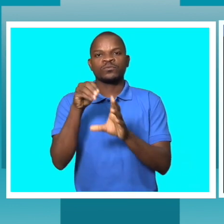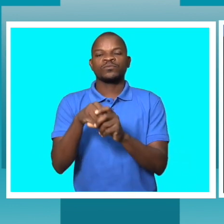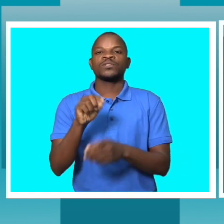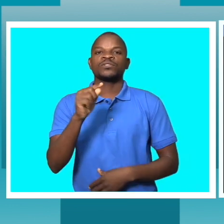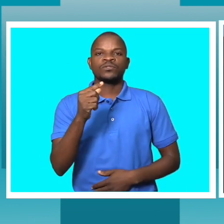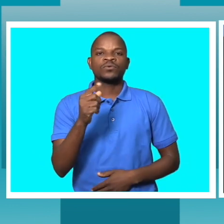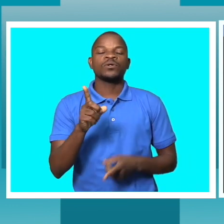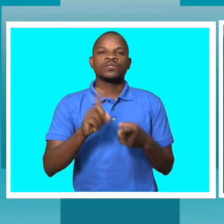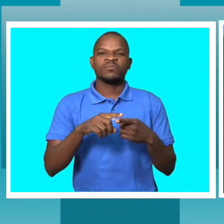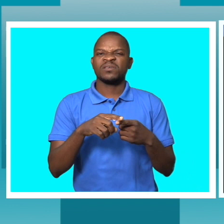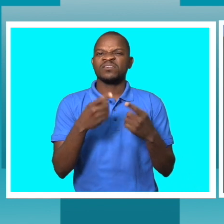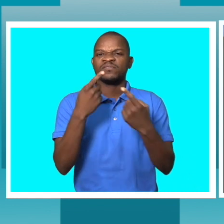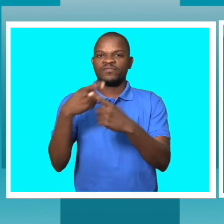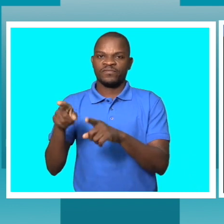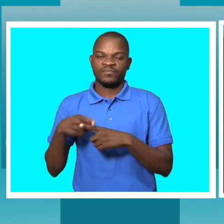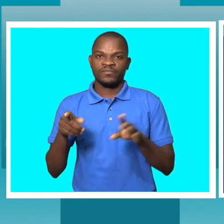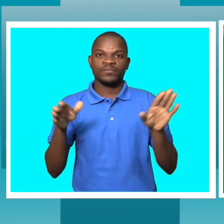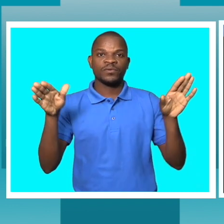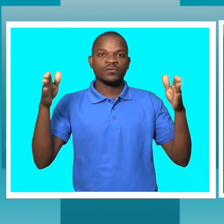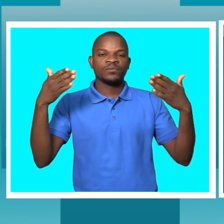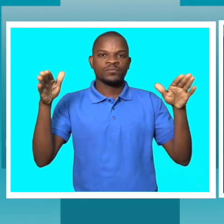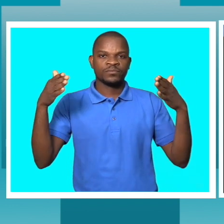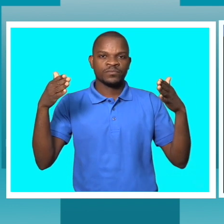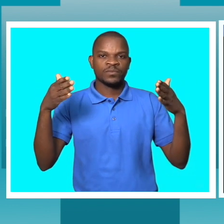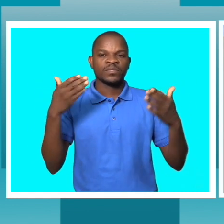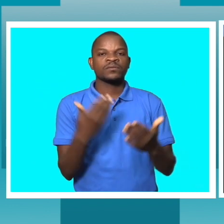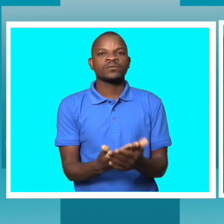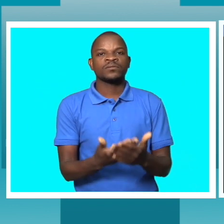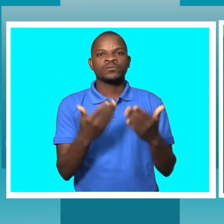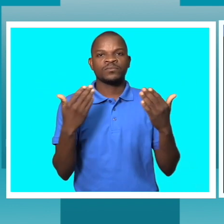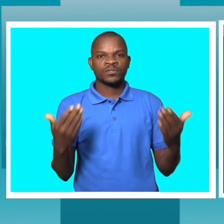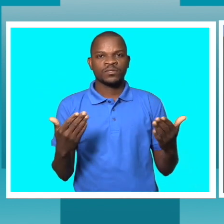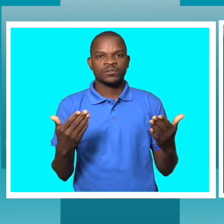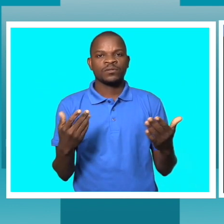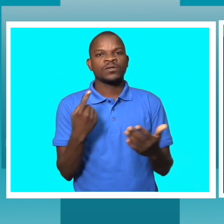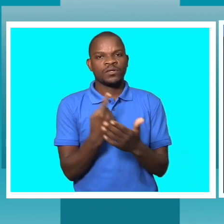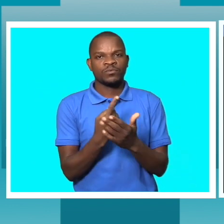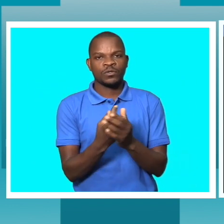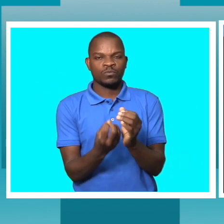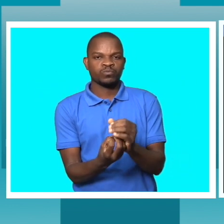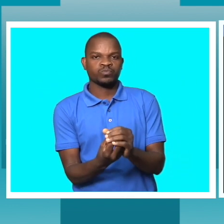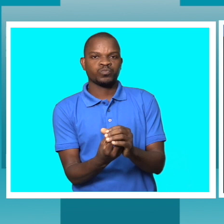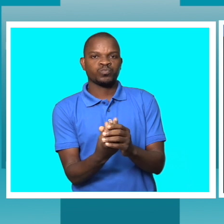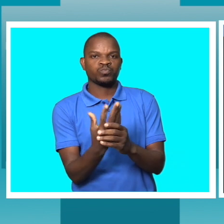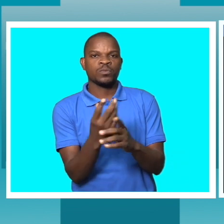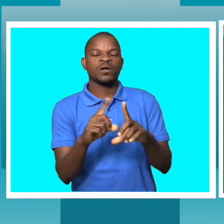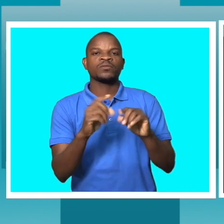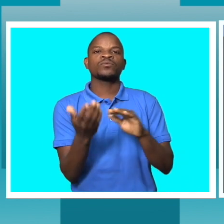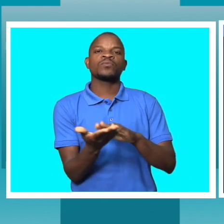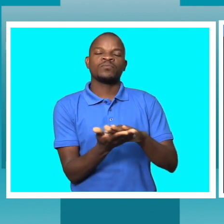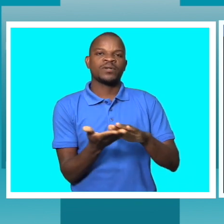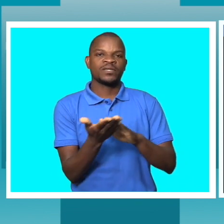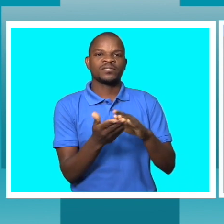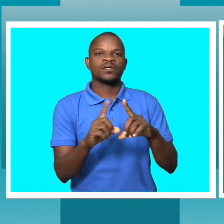nosso município, mesmo com os agentes econômicos, para que criem as condições,